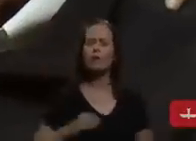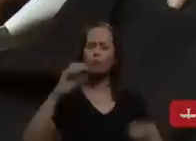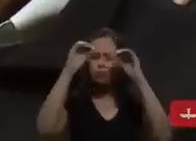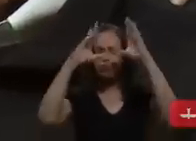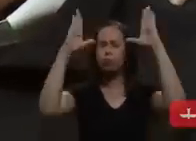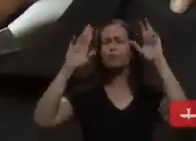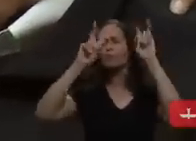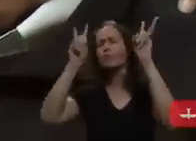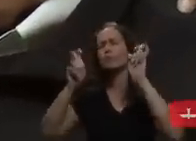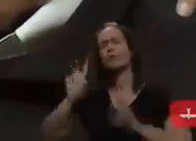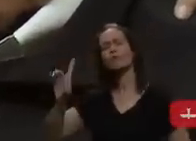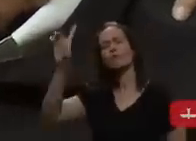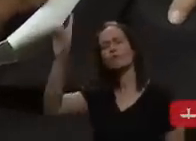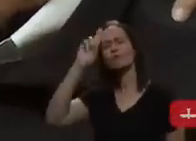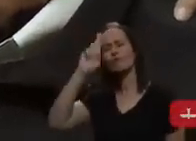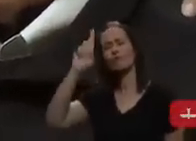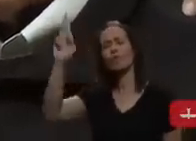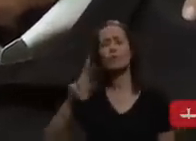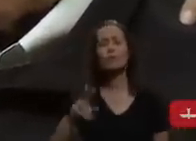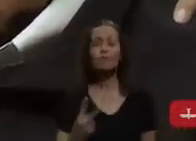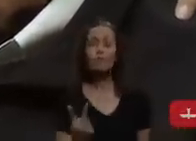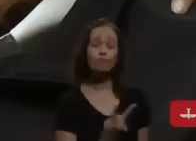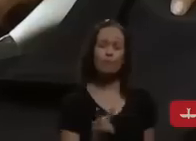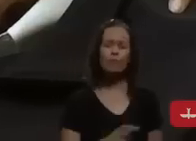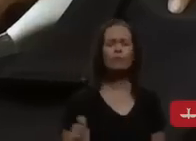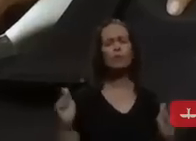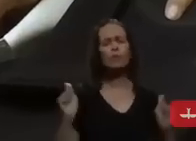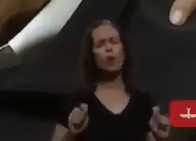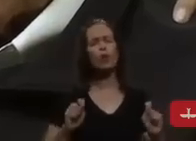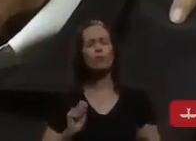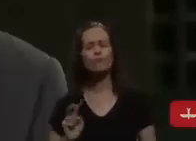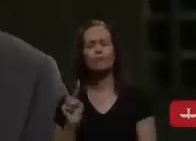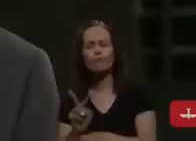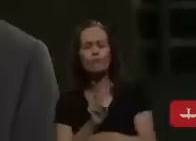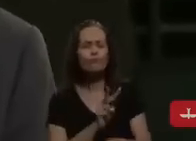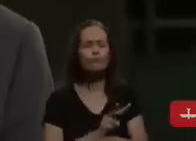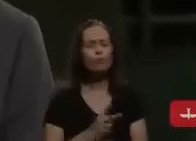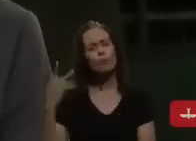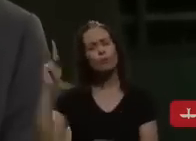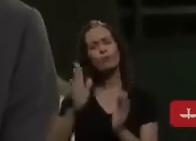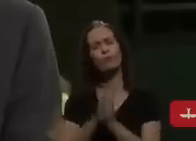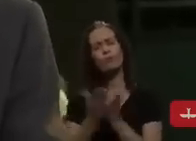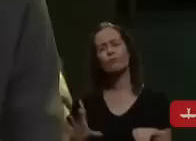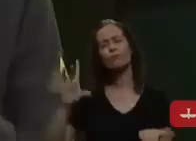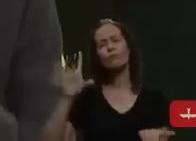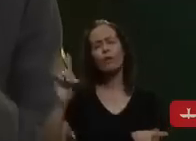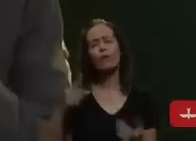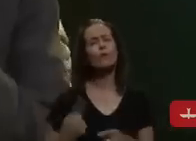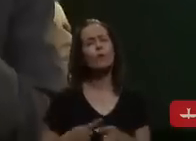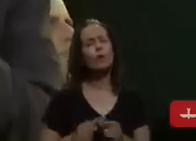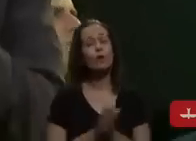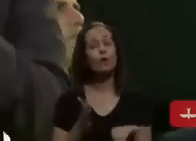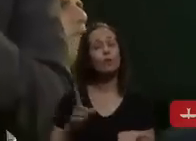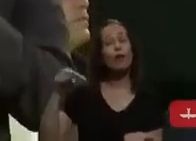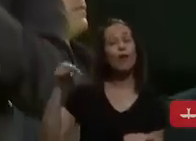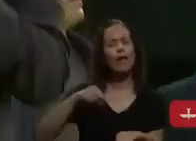Senhor. Que eles estejam cercados pela tua palavra, porque ela é